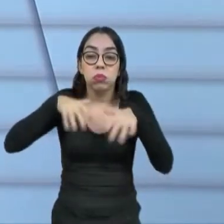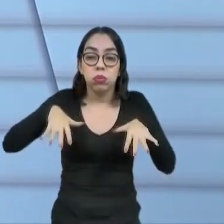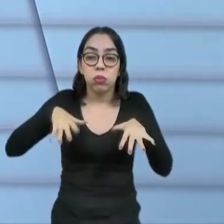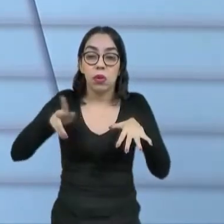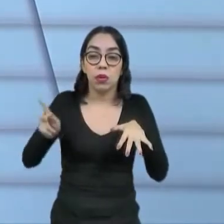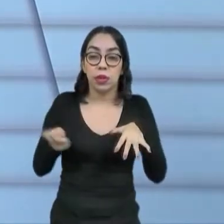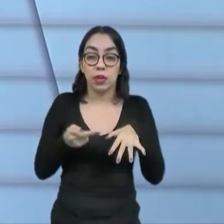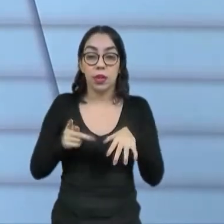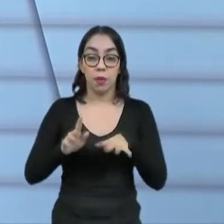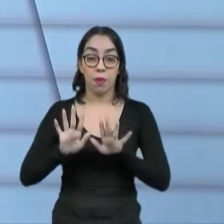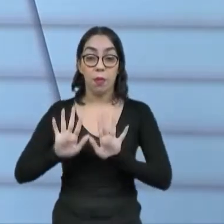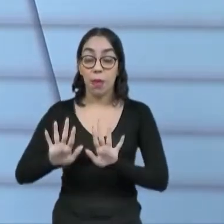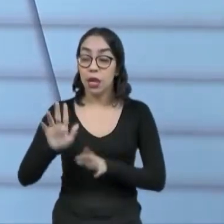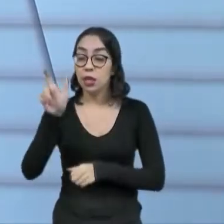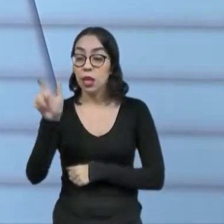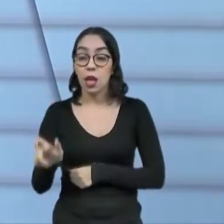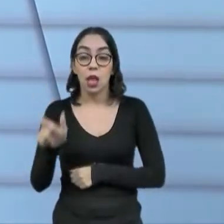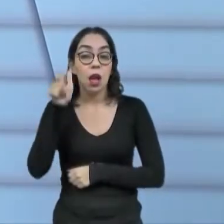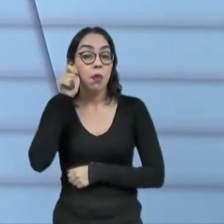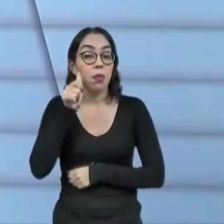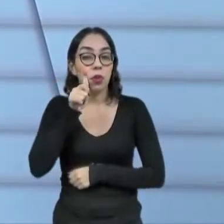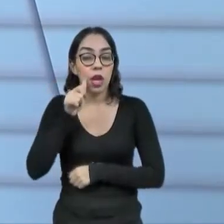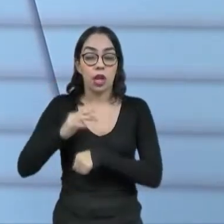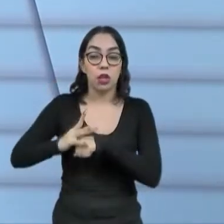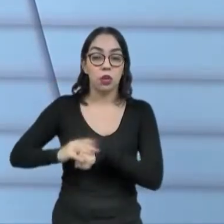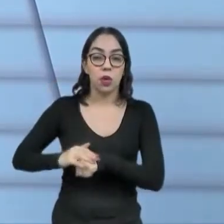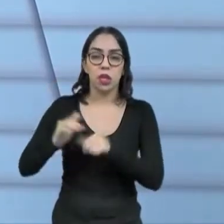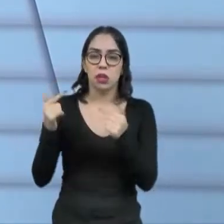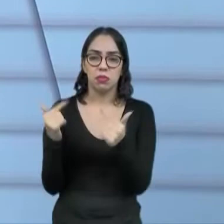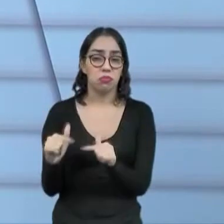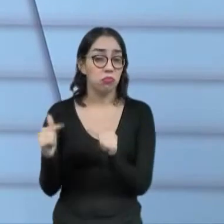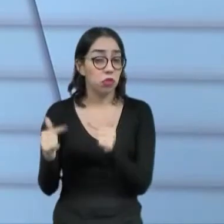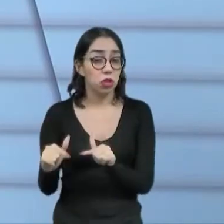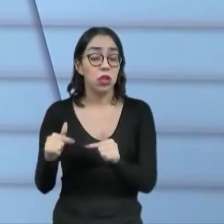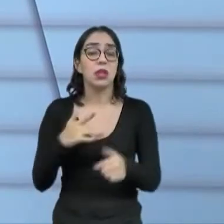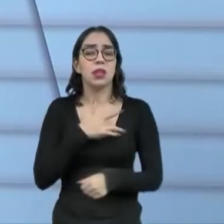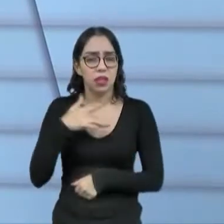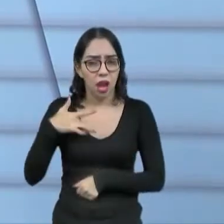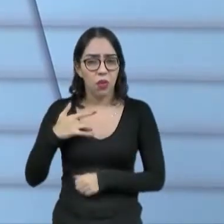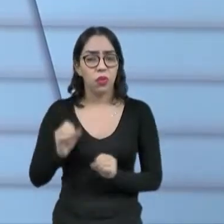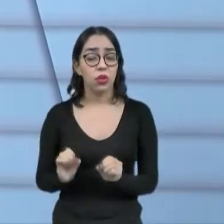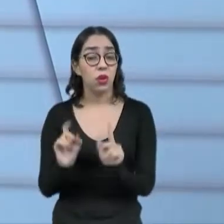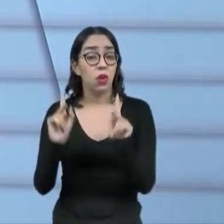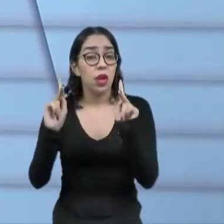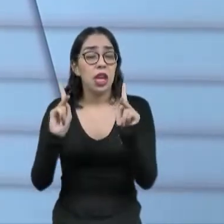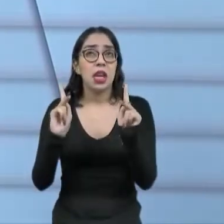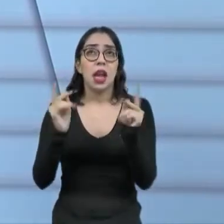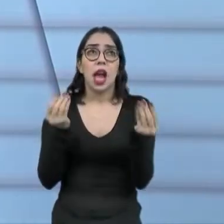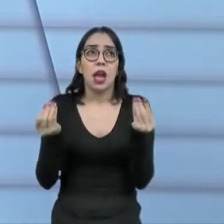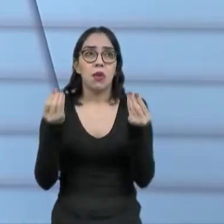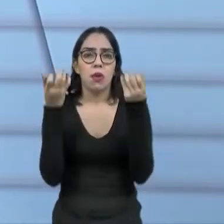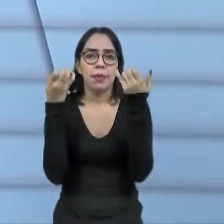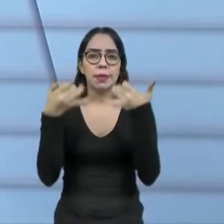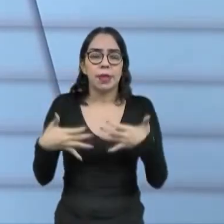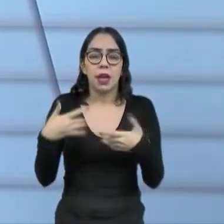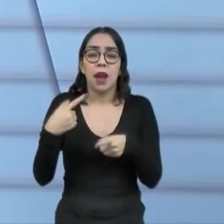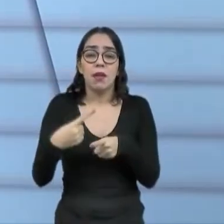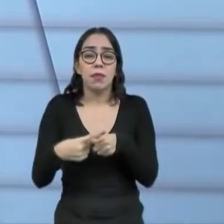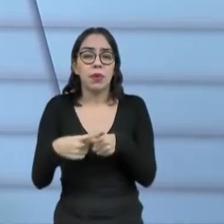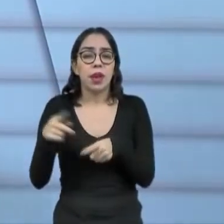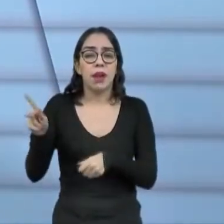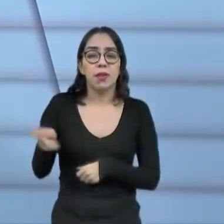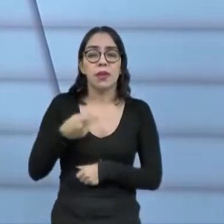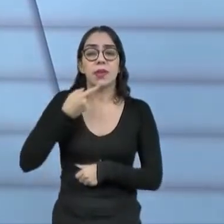constatou-se que a Beata não tinha nenhum problema de saúde, não era tuberculosa, né, etc, etc, etc. Portanto, não tinha explicação plausível.